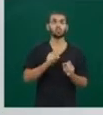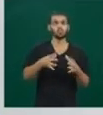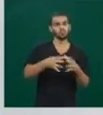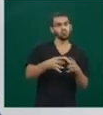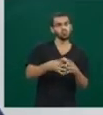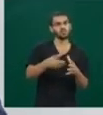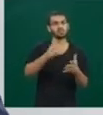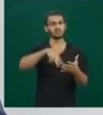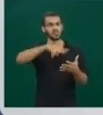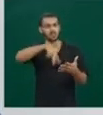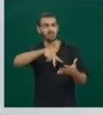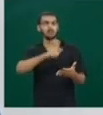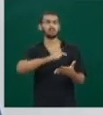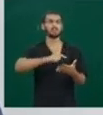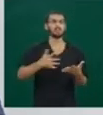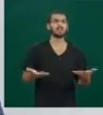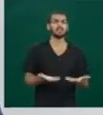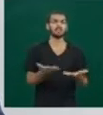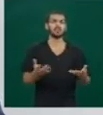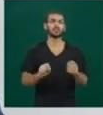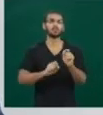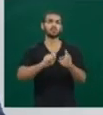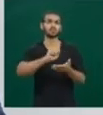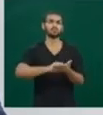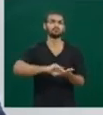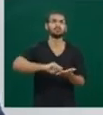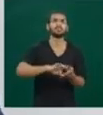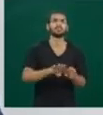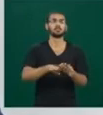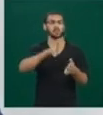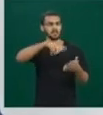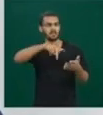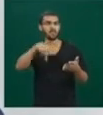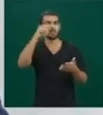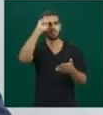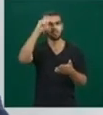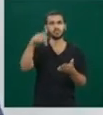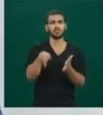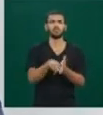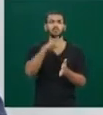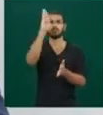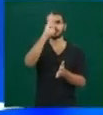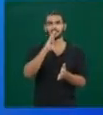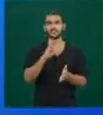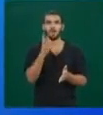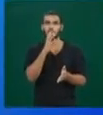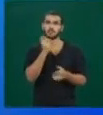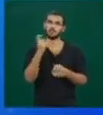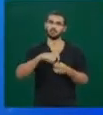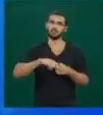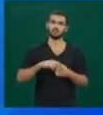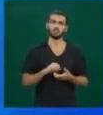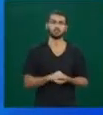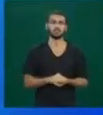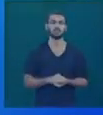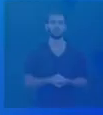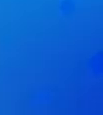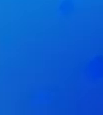de Uberlândia, que estimula a produção e a leitura de escritoras brasileiras. Eu volto em instantes. Até já.